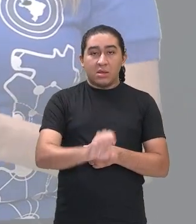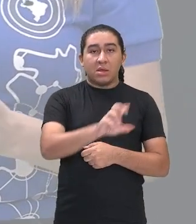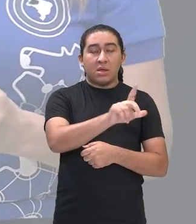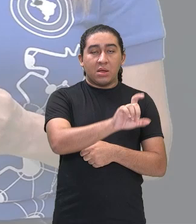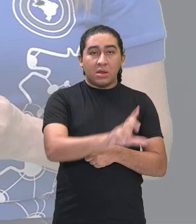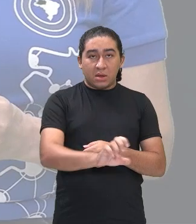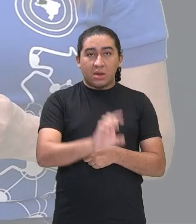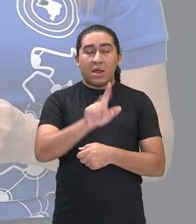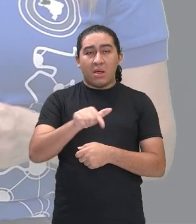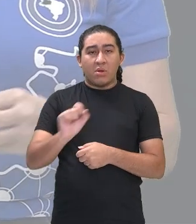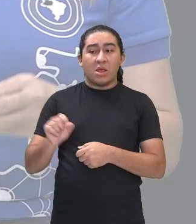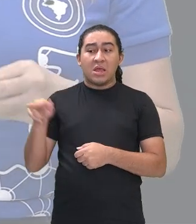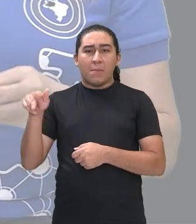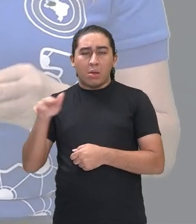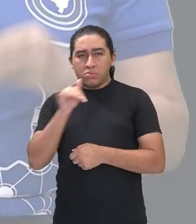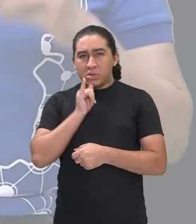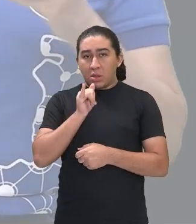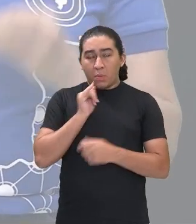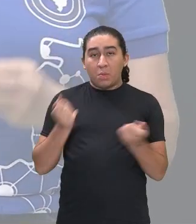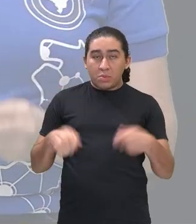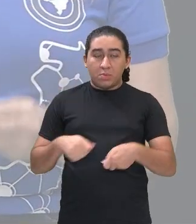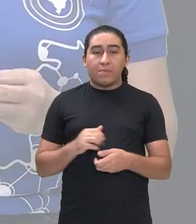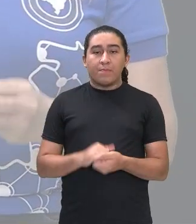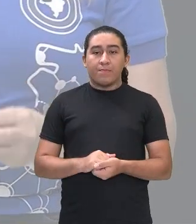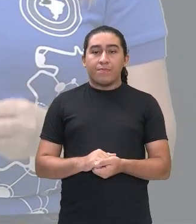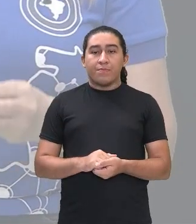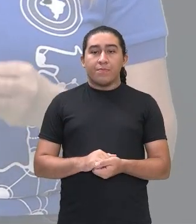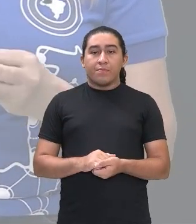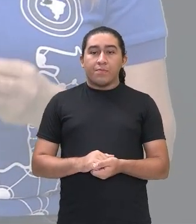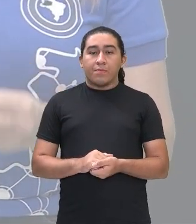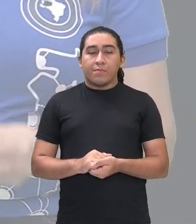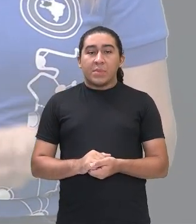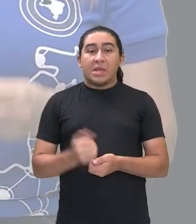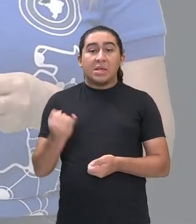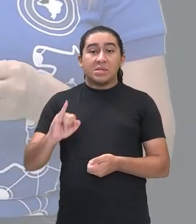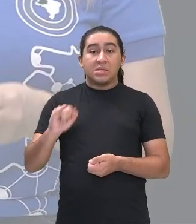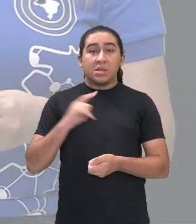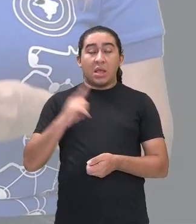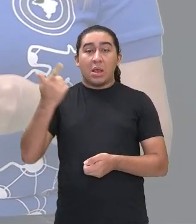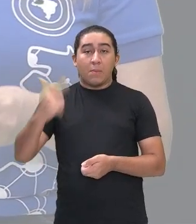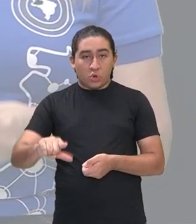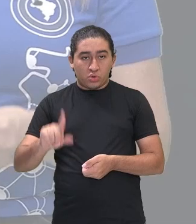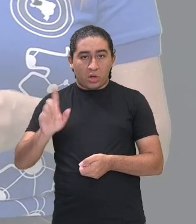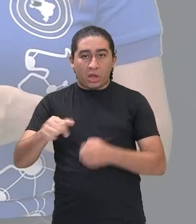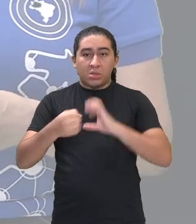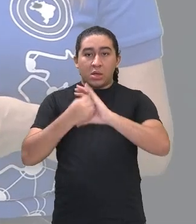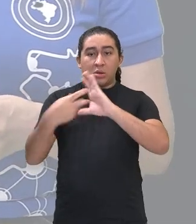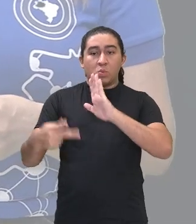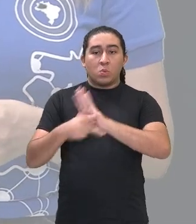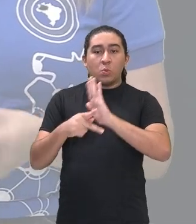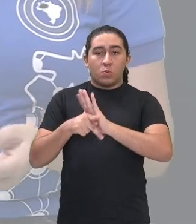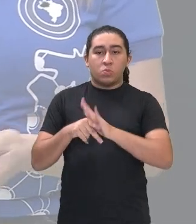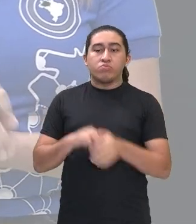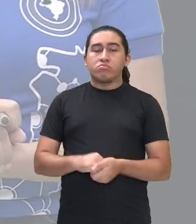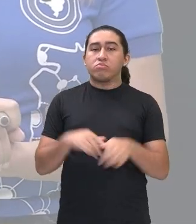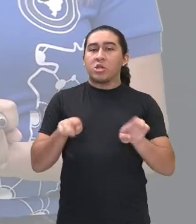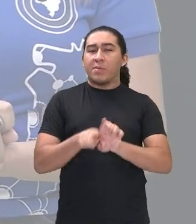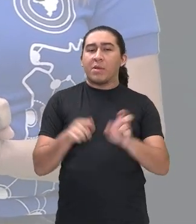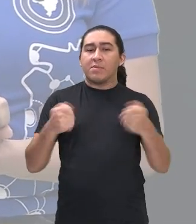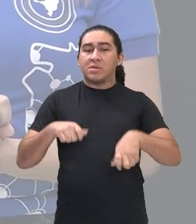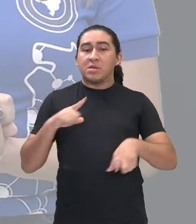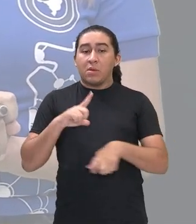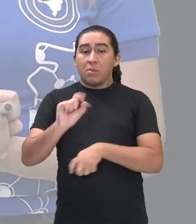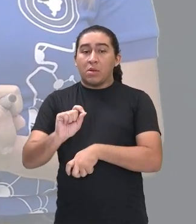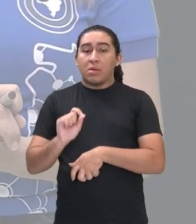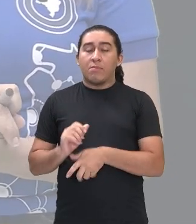ele, que é o meu irmão, vamos dizer assim. Então, quando vier repetido esses elementos, também precisa